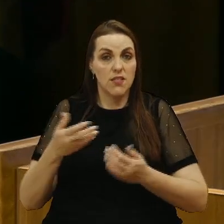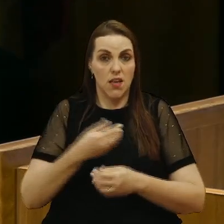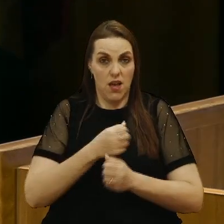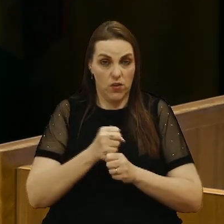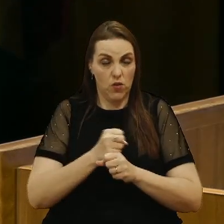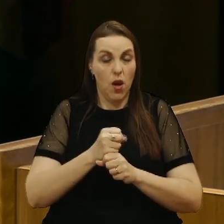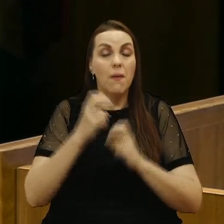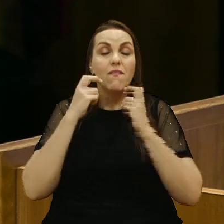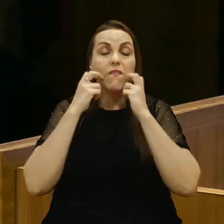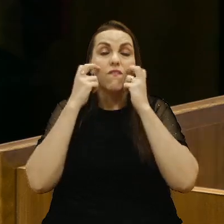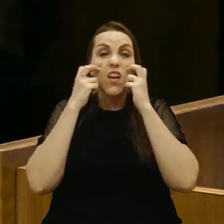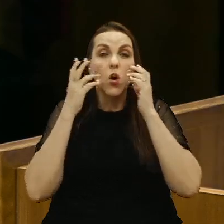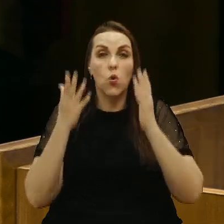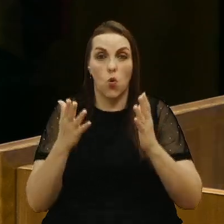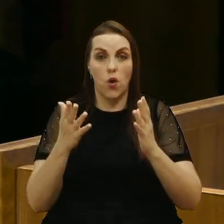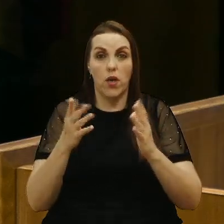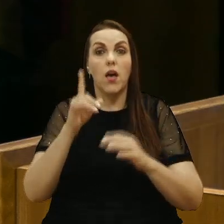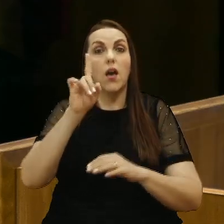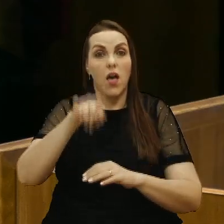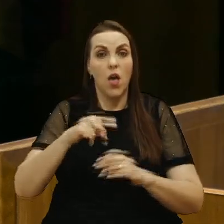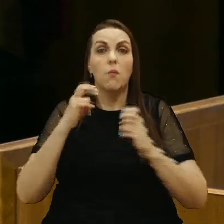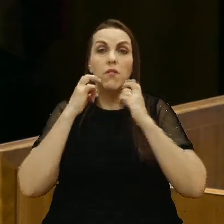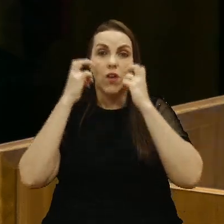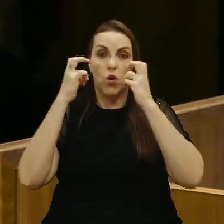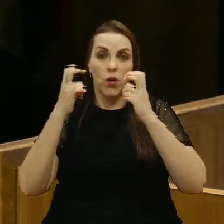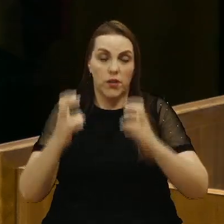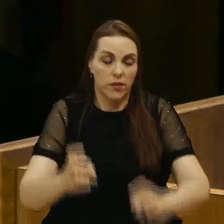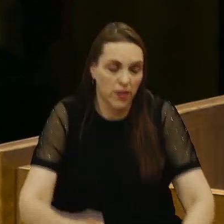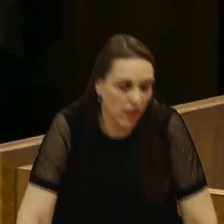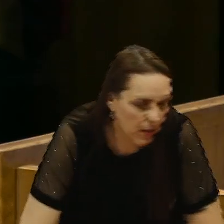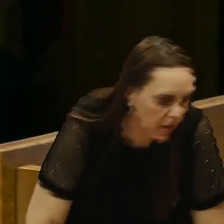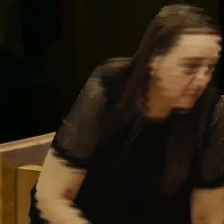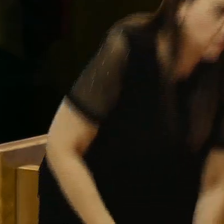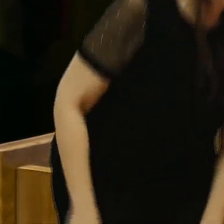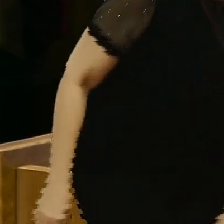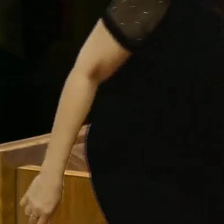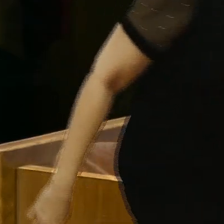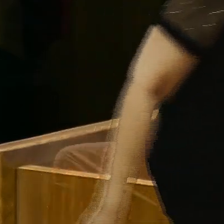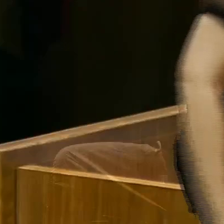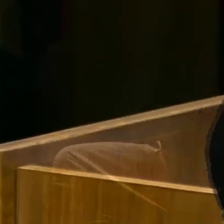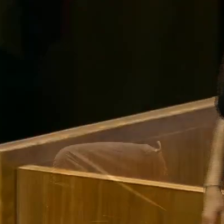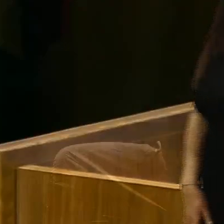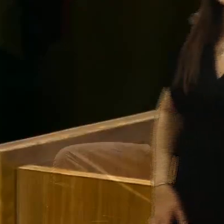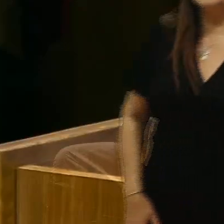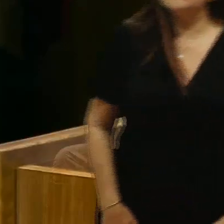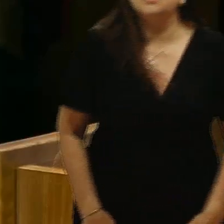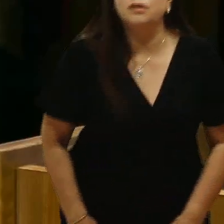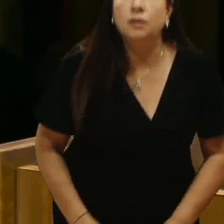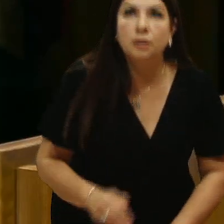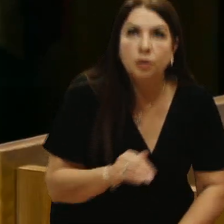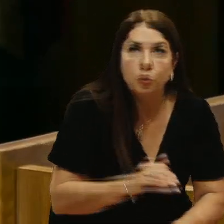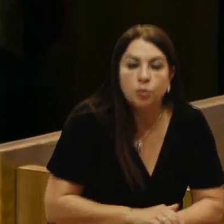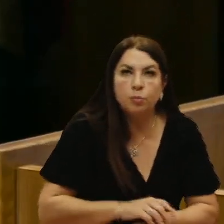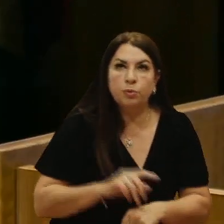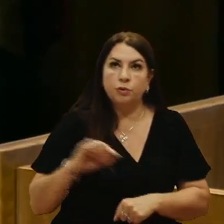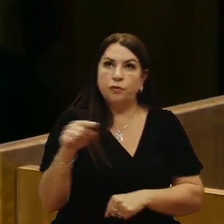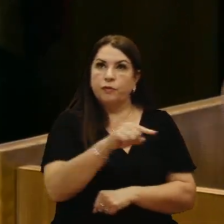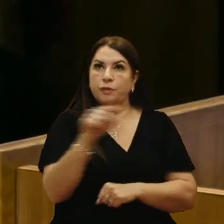É uma vergonha. Isso é uma vergonha. A culpa é de vocês, que as obras estão tudo paradas no